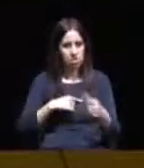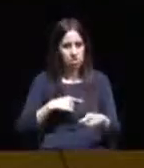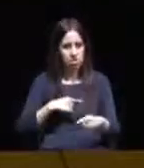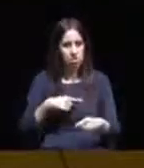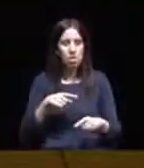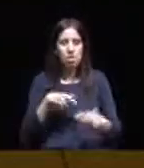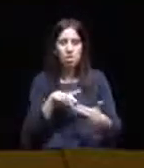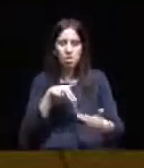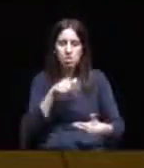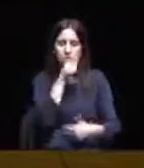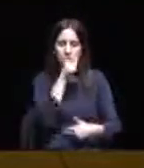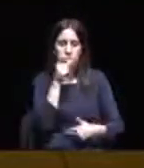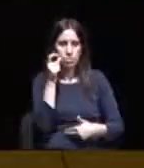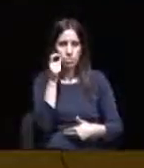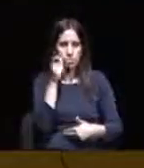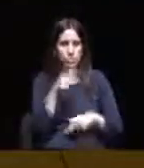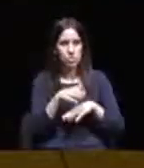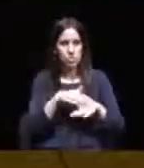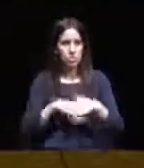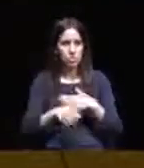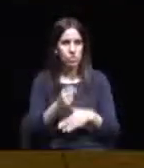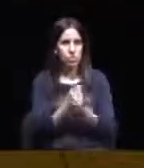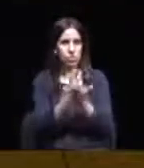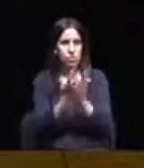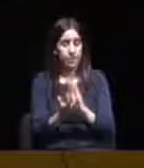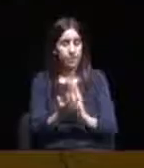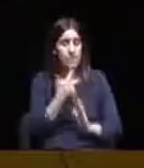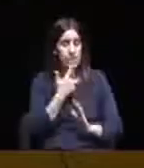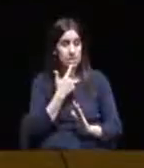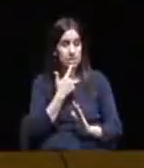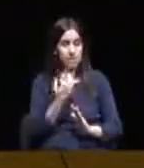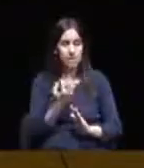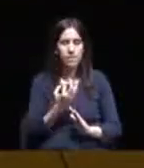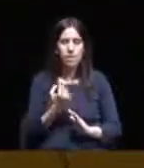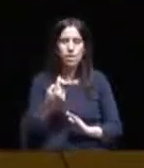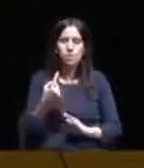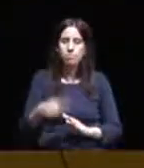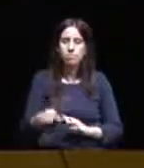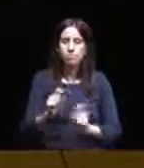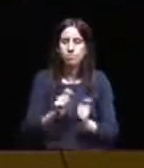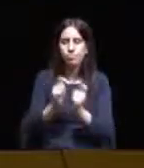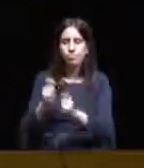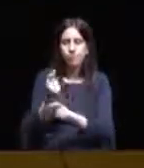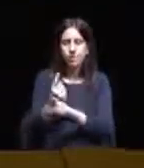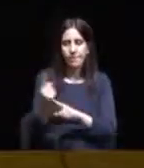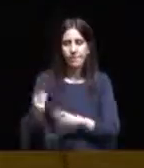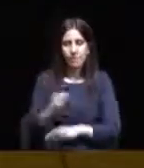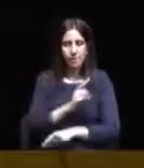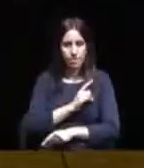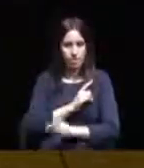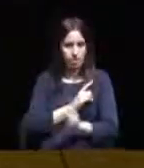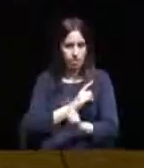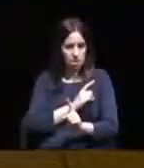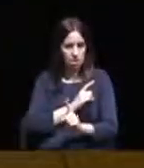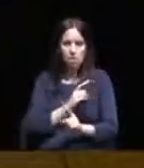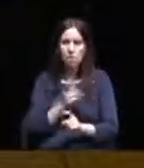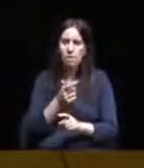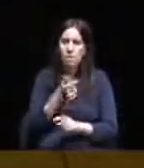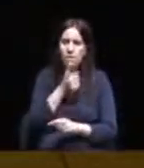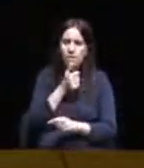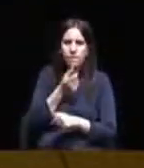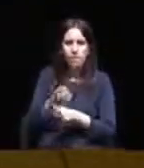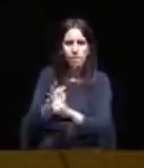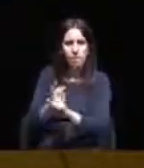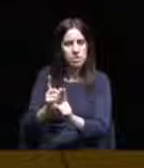de a autarquia se comprometer a concretizar várias ações. Ou seja, não deixa tudo nas mãos dos privados para que façam a cidade à sua